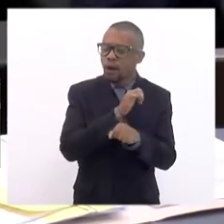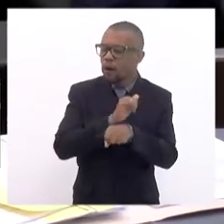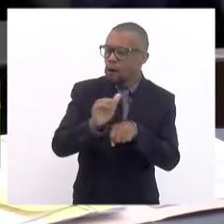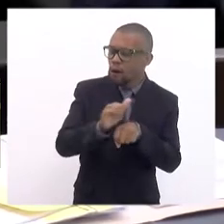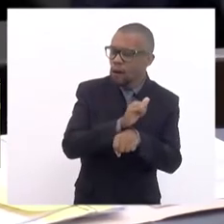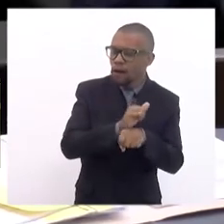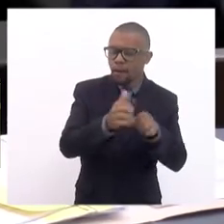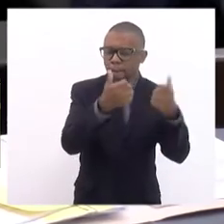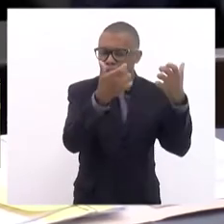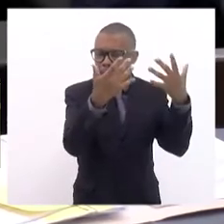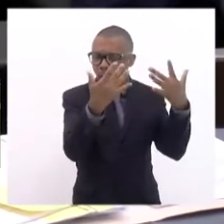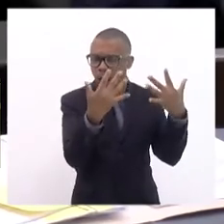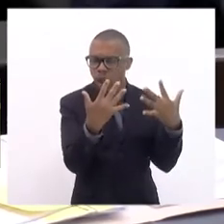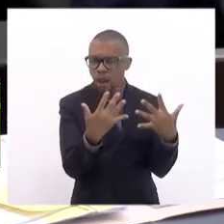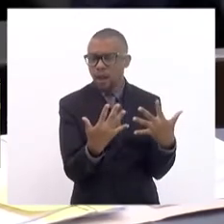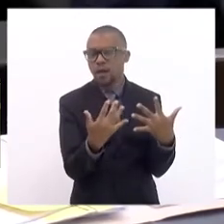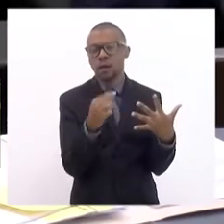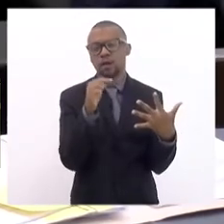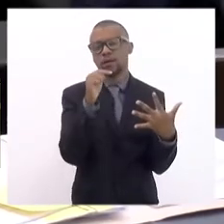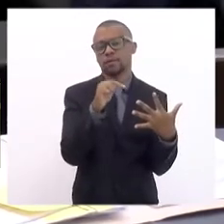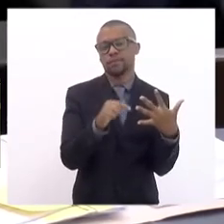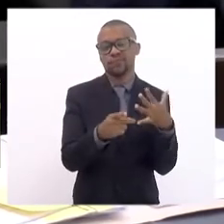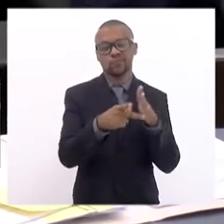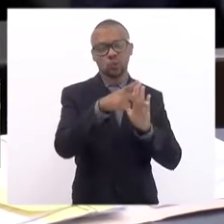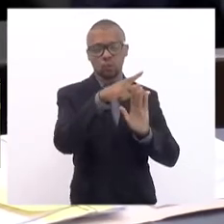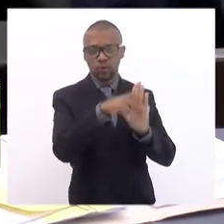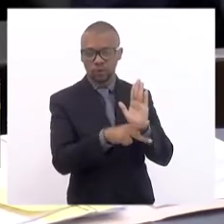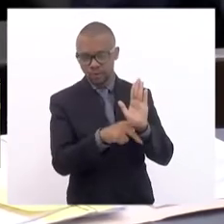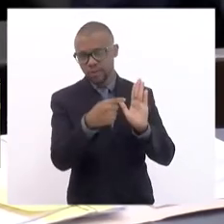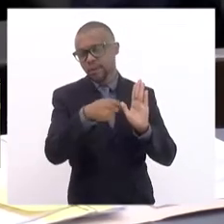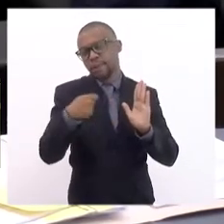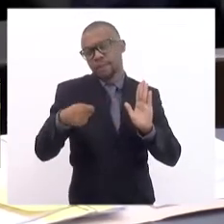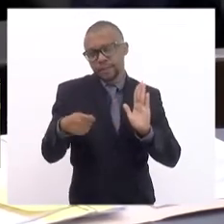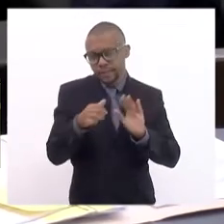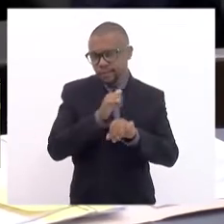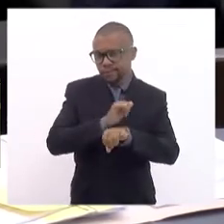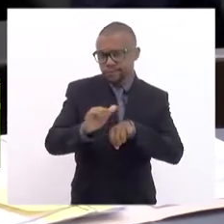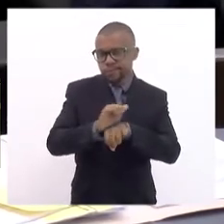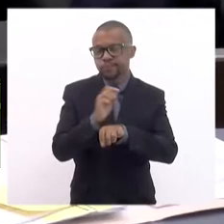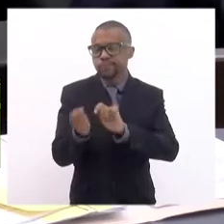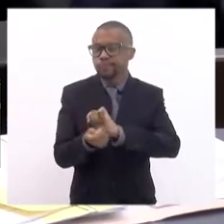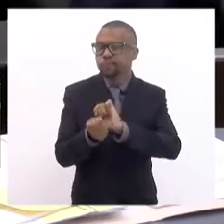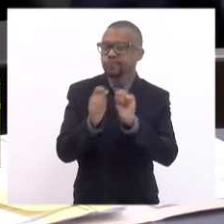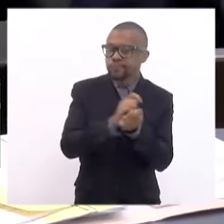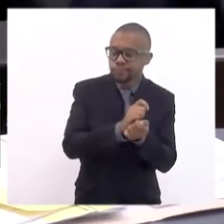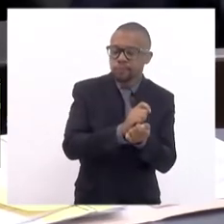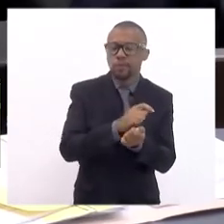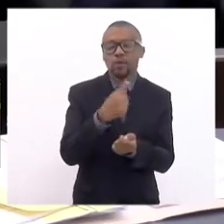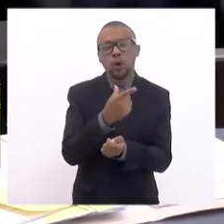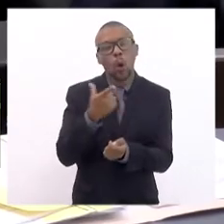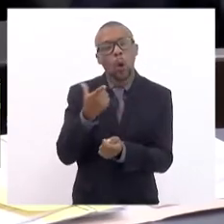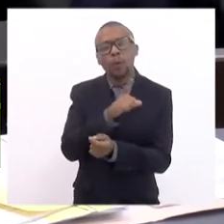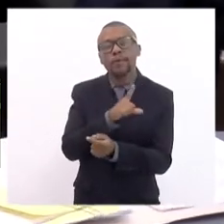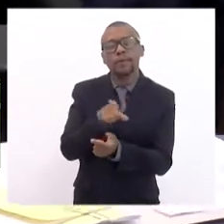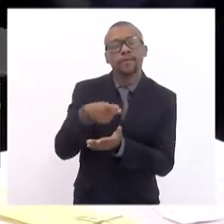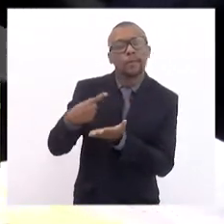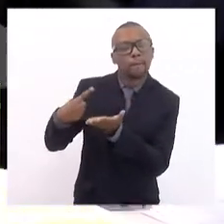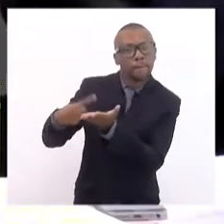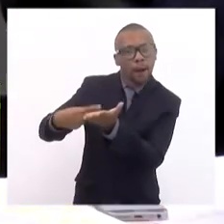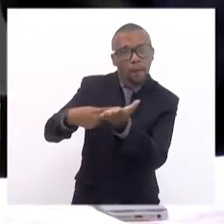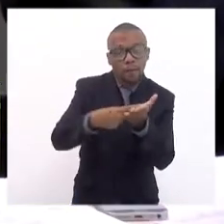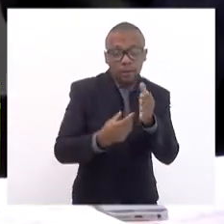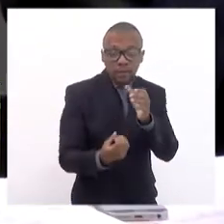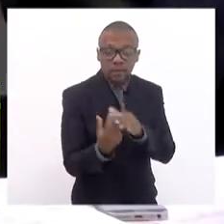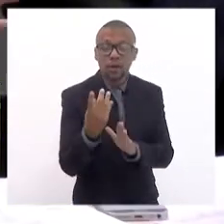que o projeto necessita, que o projeto carece, para nós chegarmos, né, num